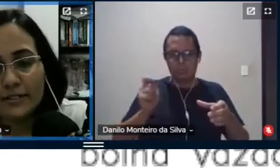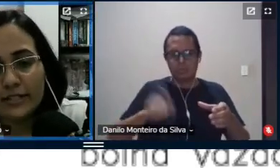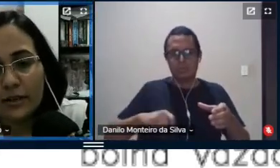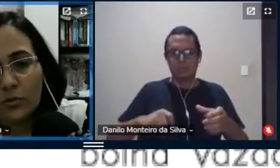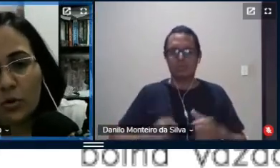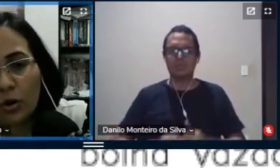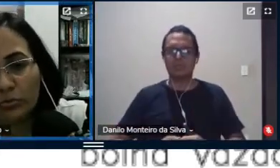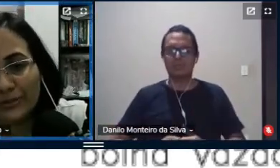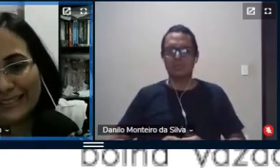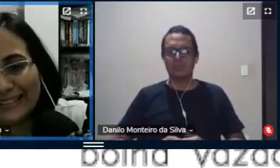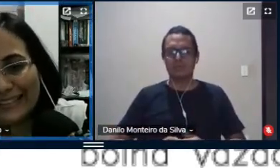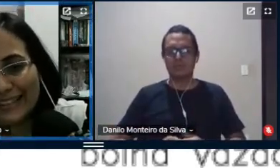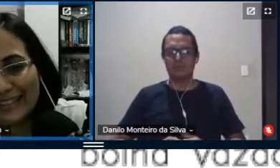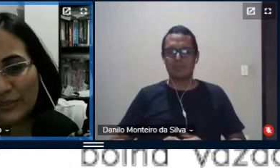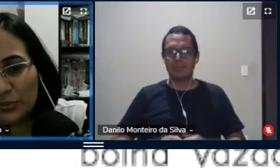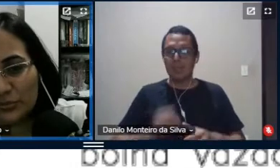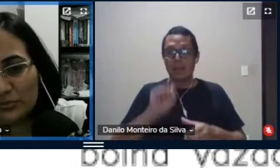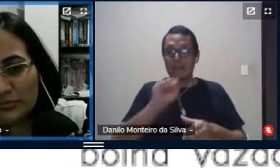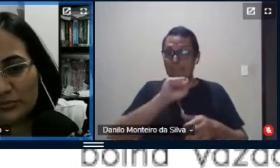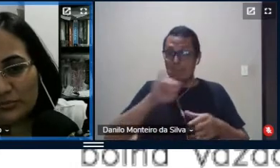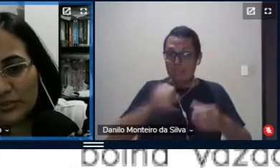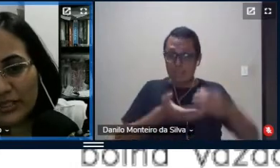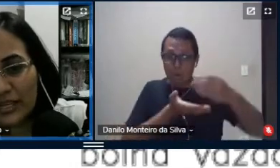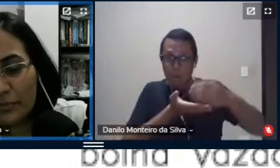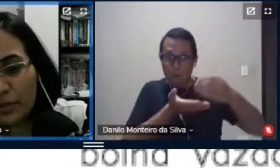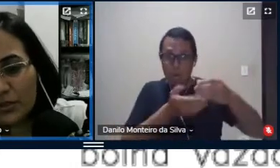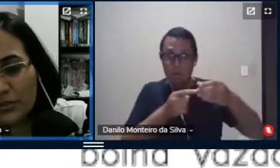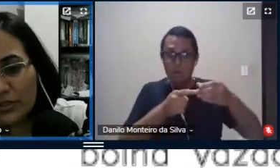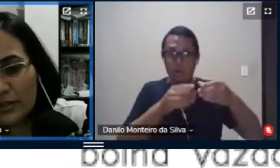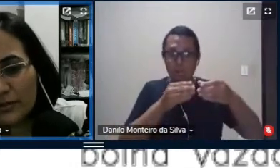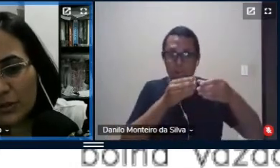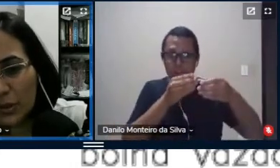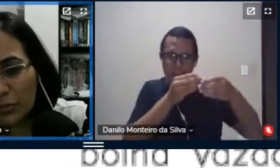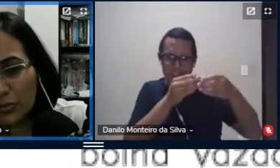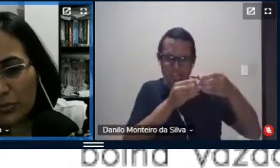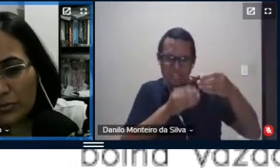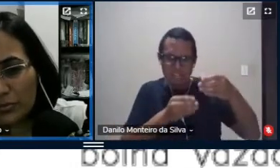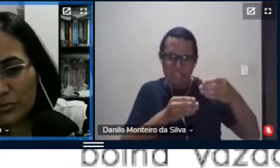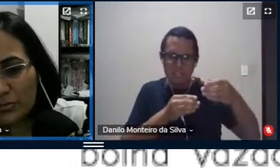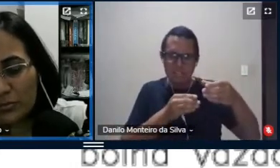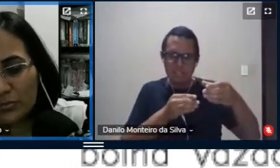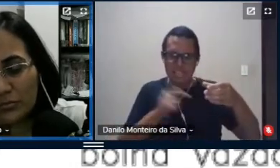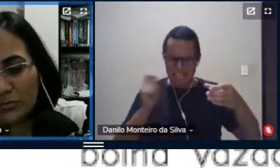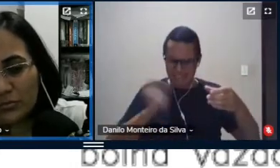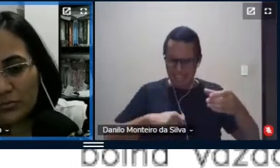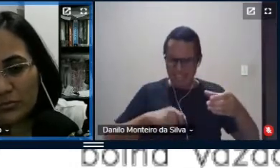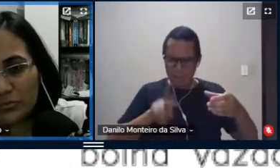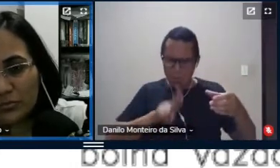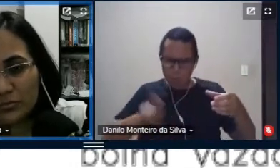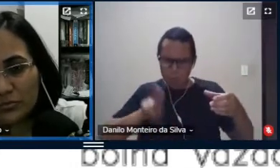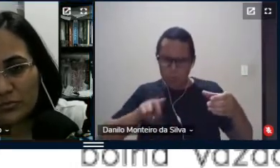Mas se você tem um copo trincado, o que pode acontecer com esse copo?